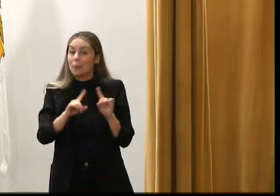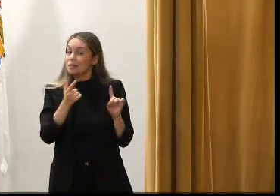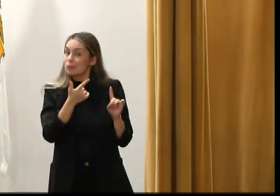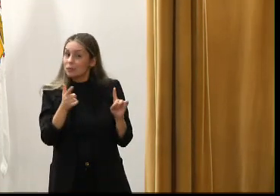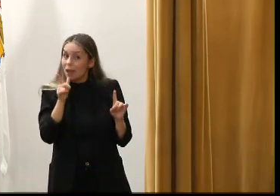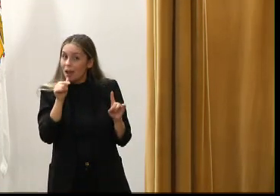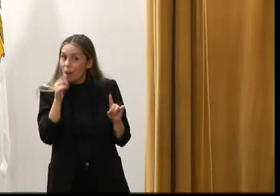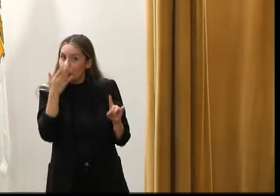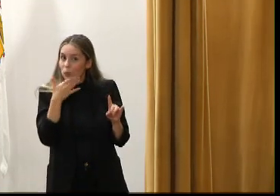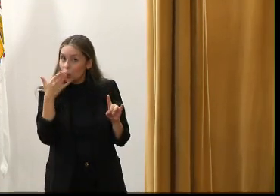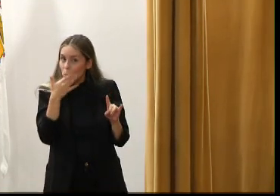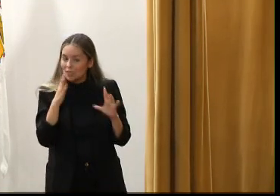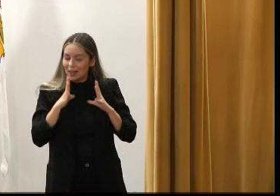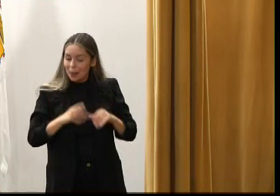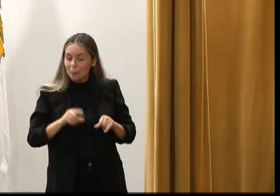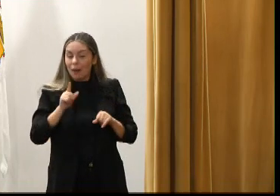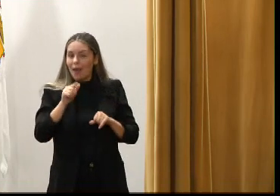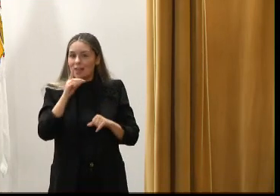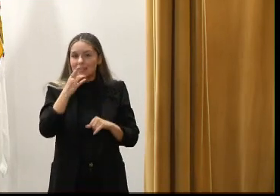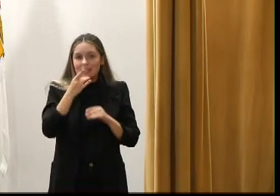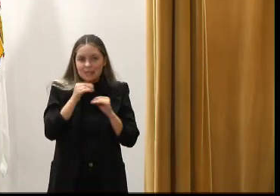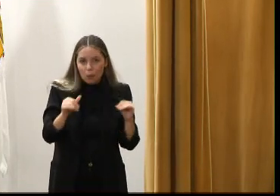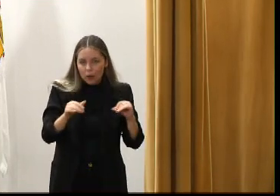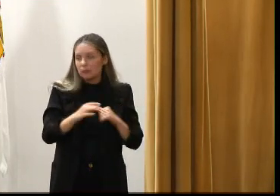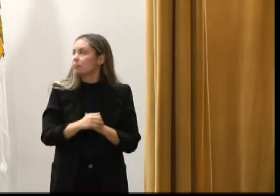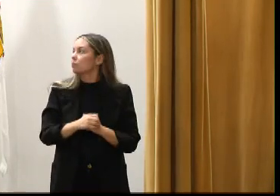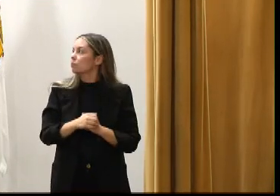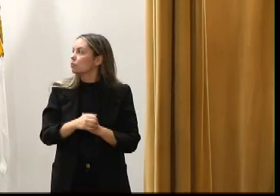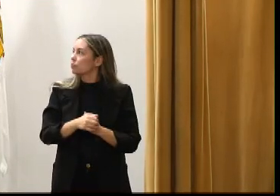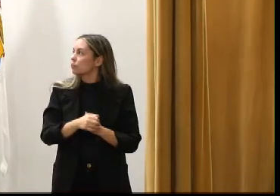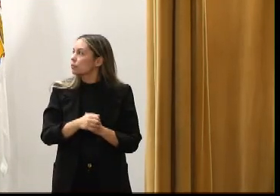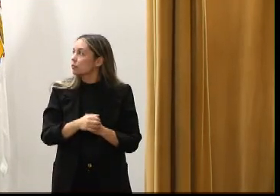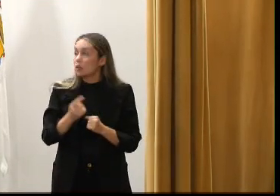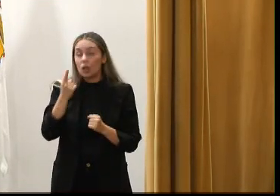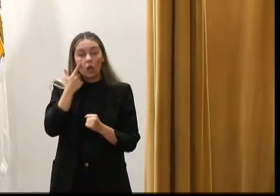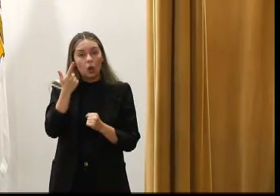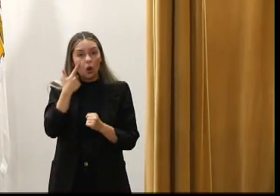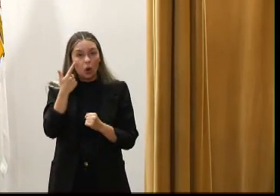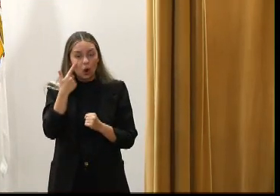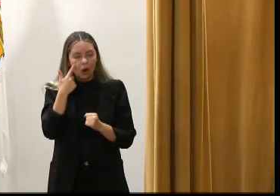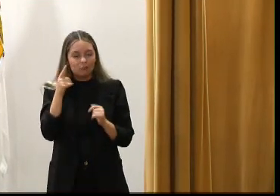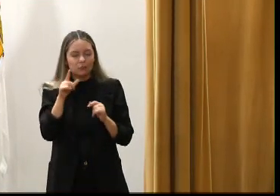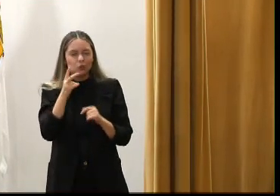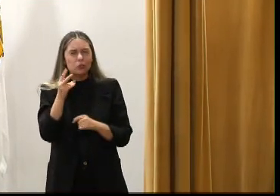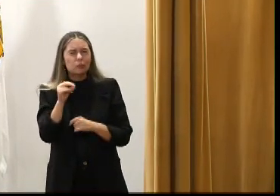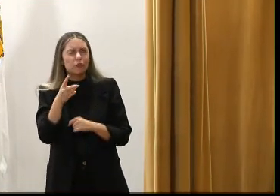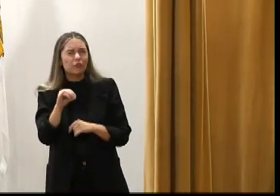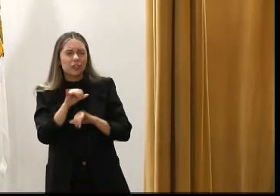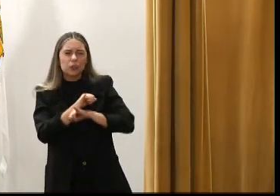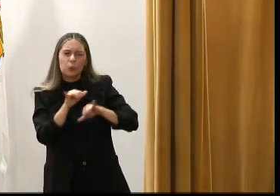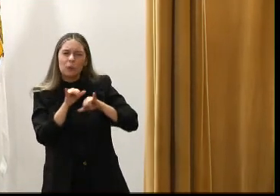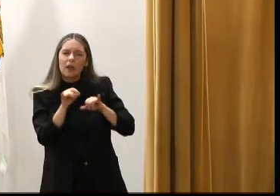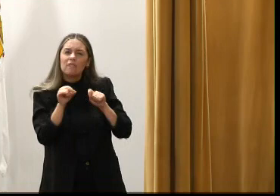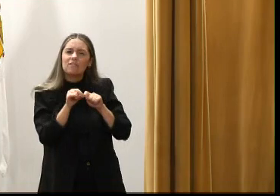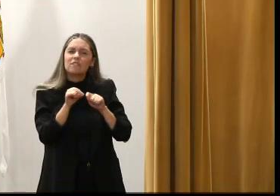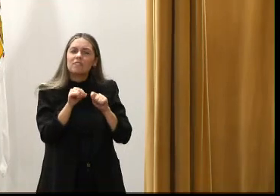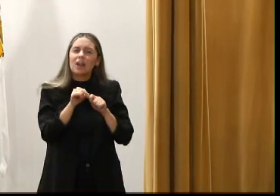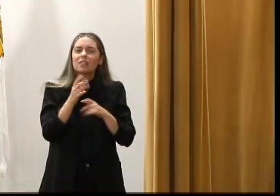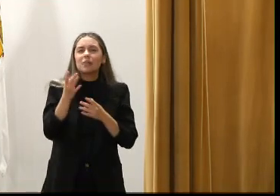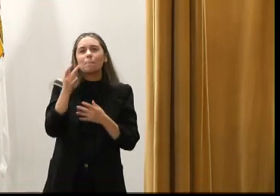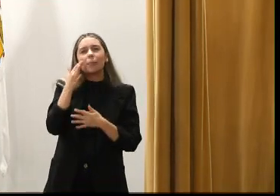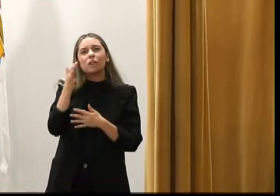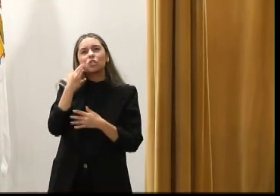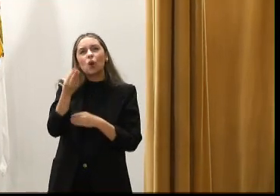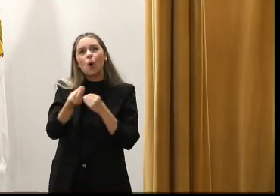E eu vou chamar a atenção para vocês, essa publicação aqui, em 2020, é uma publicação recente aqui, ó, que faz uma simulação de temperaturas